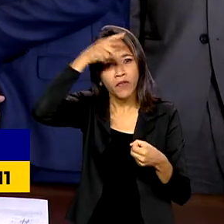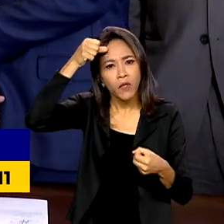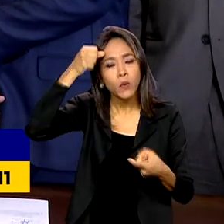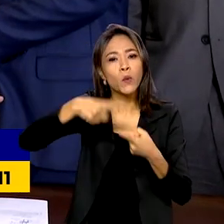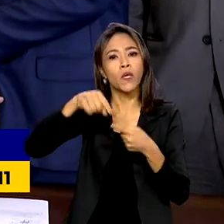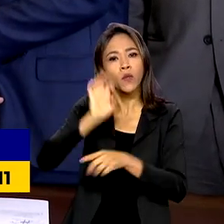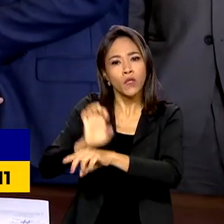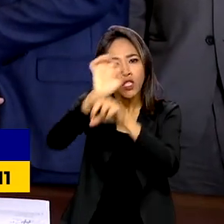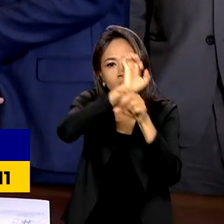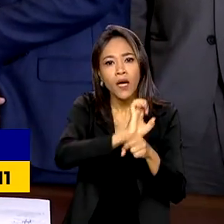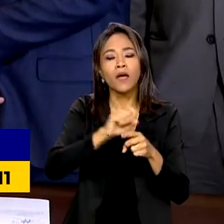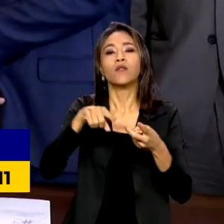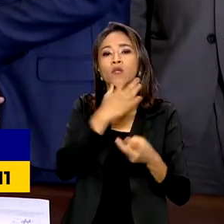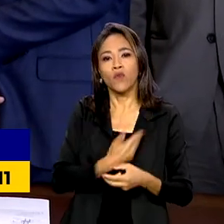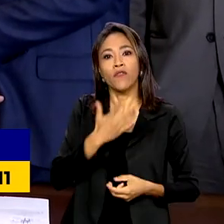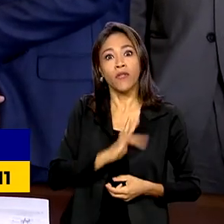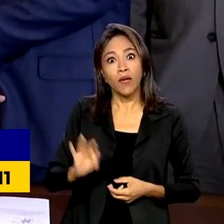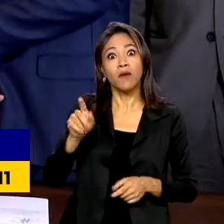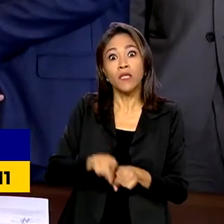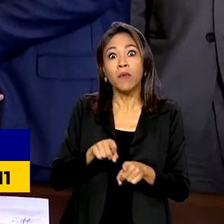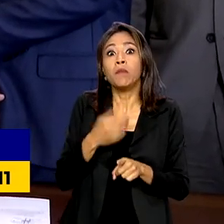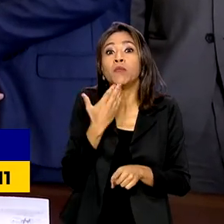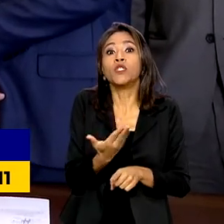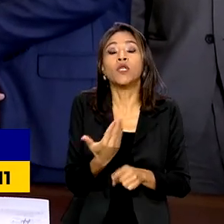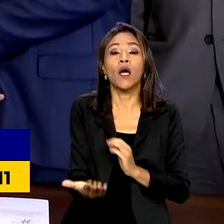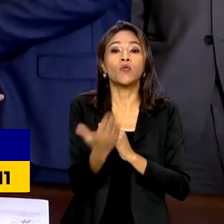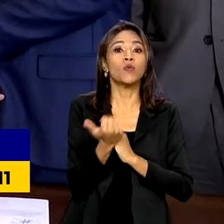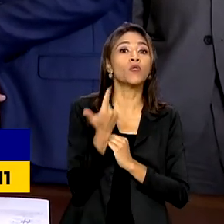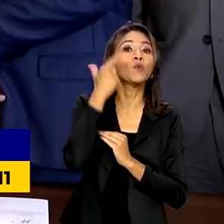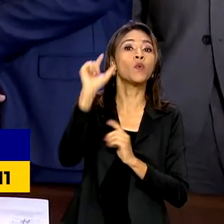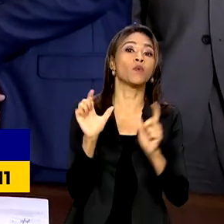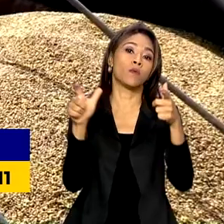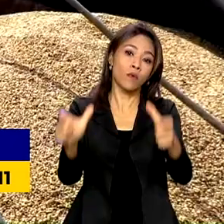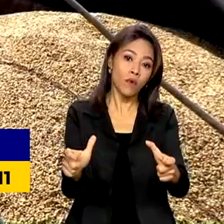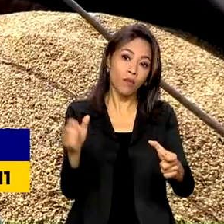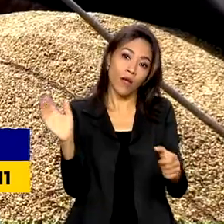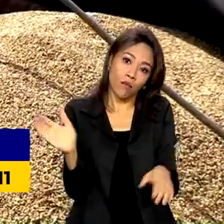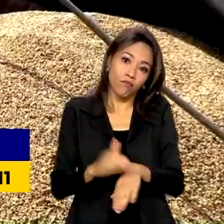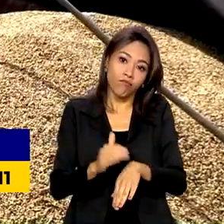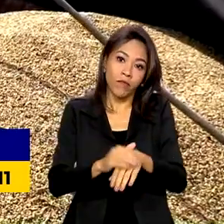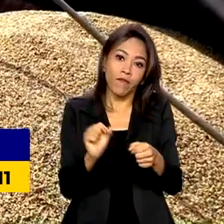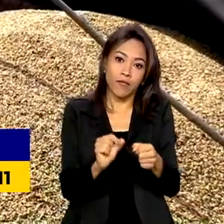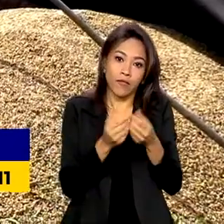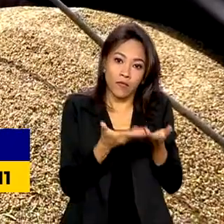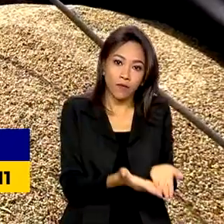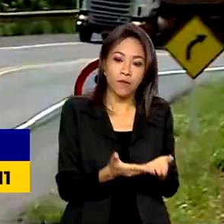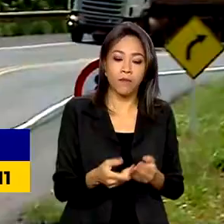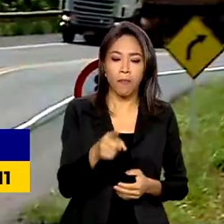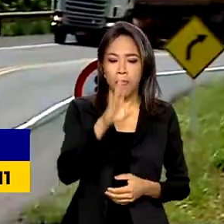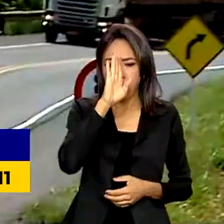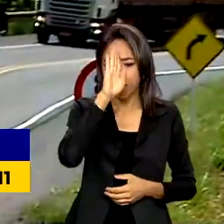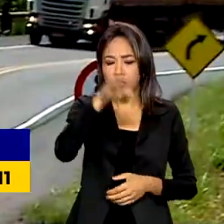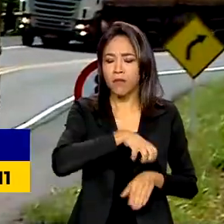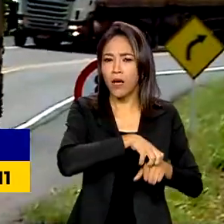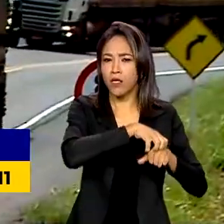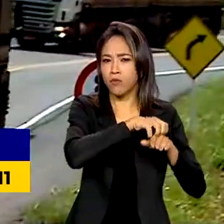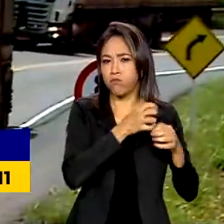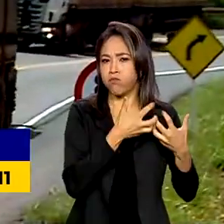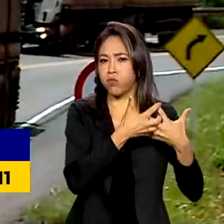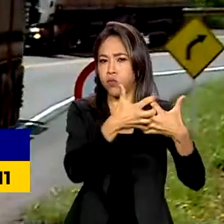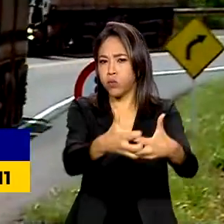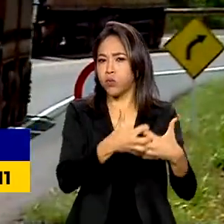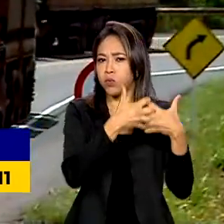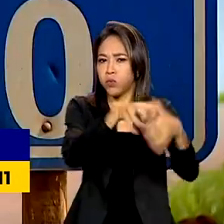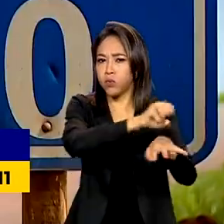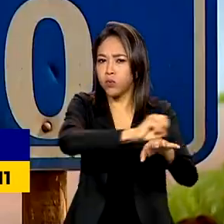de ajuda de outro lugar para a gente poder fazer o que precisa ser feito. Principal rota de escoamento da produção agropecuária